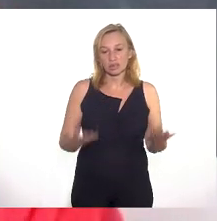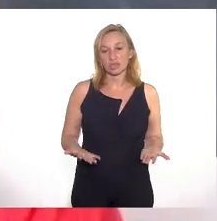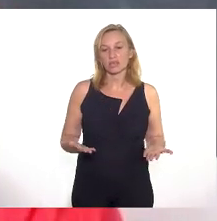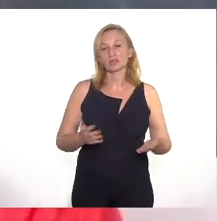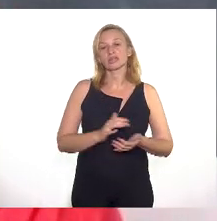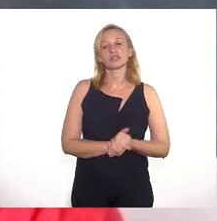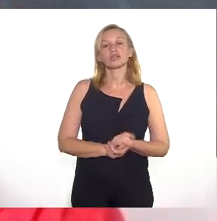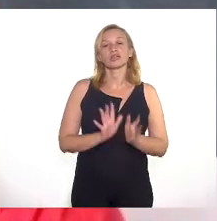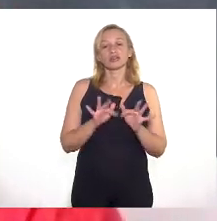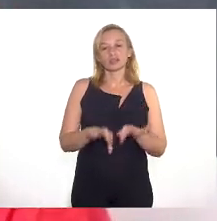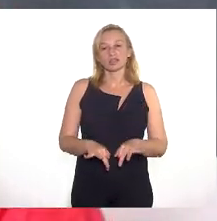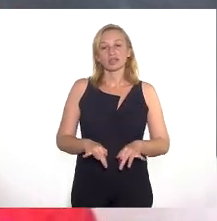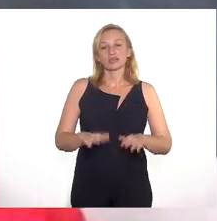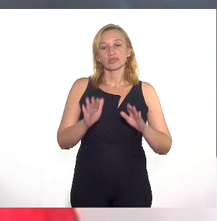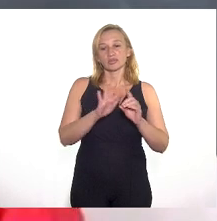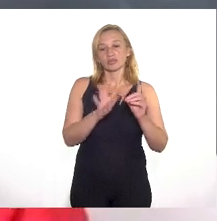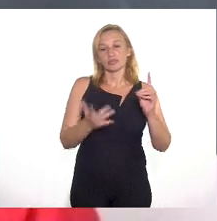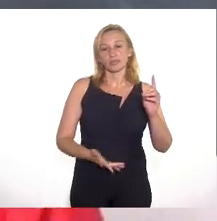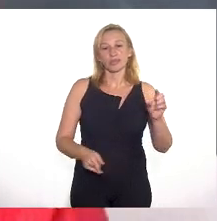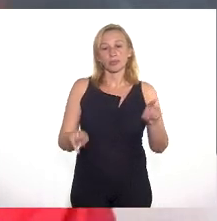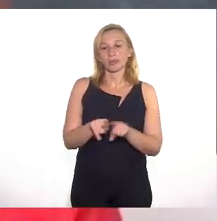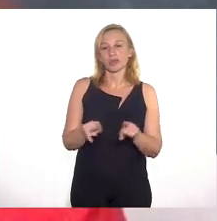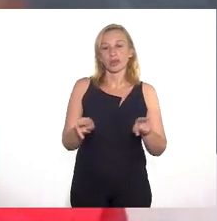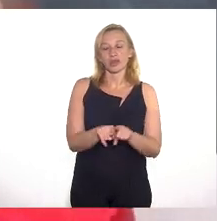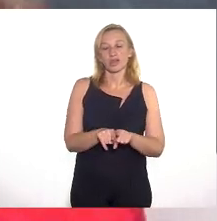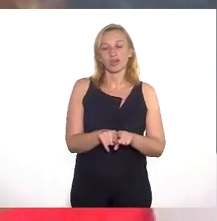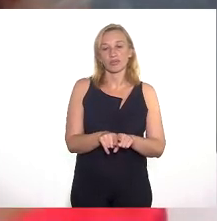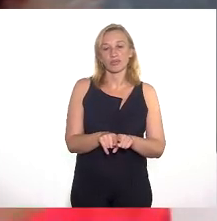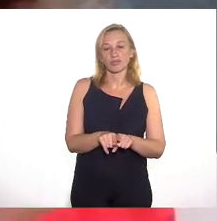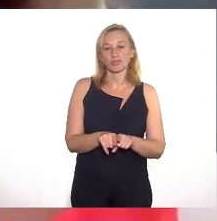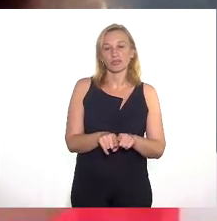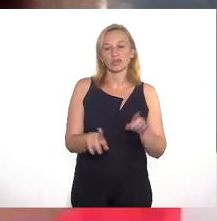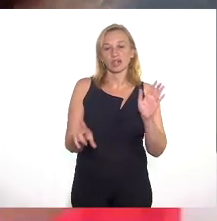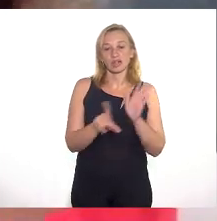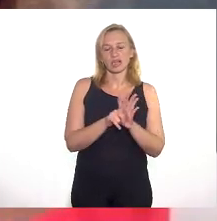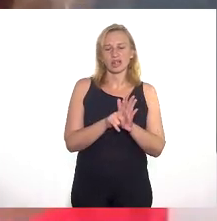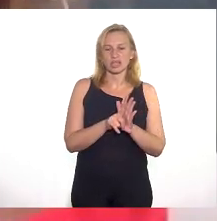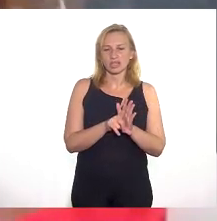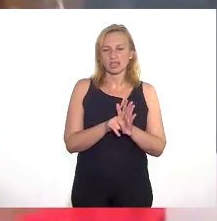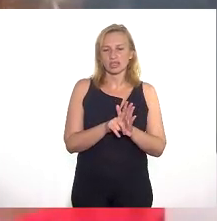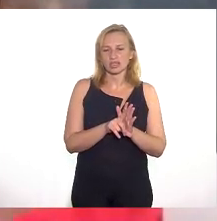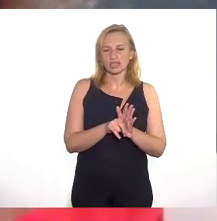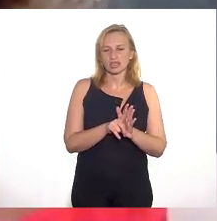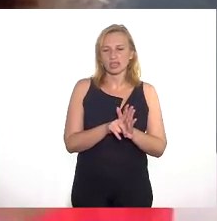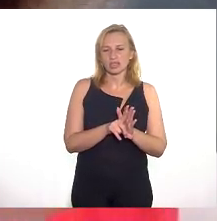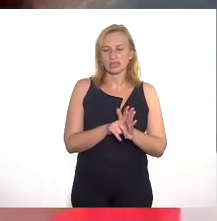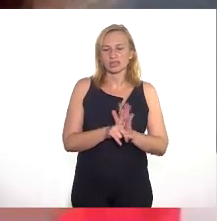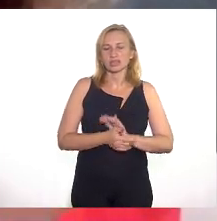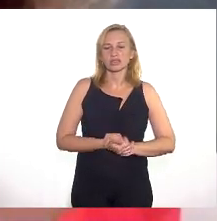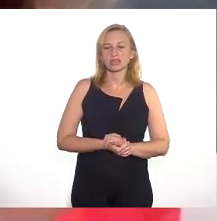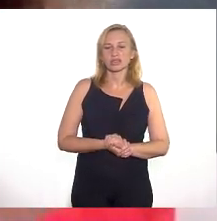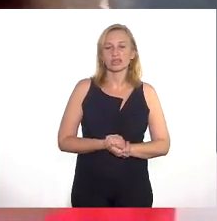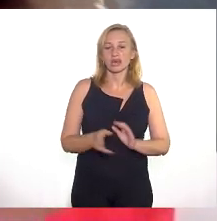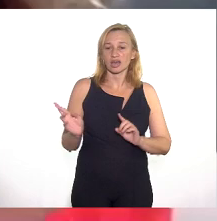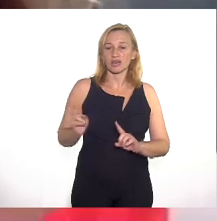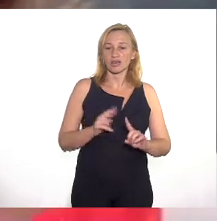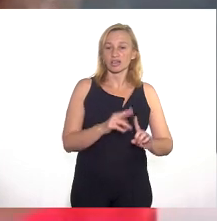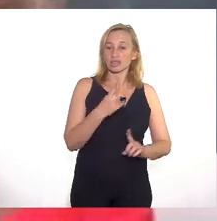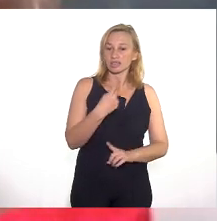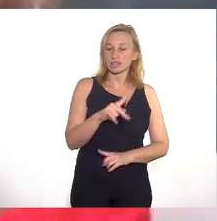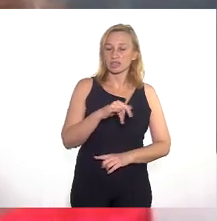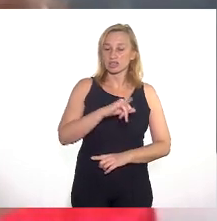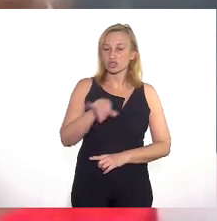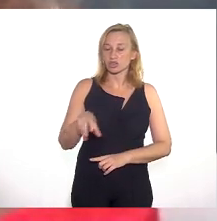para fechar, né, em homenagem também à renovação da Lei Aldir Blanc, trago aqui uma referência dele, de João